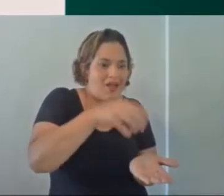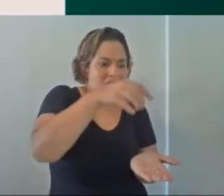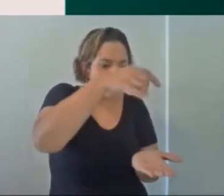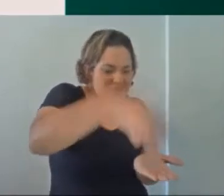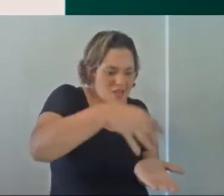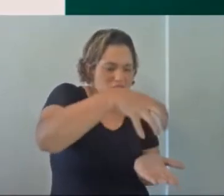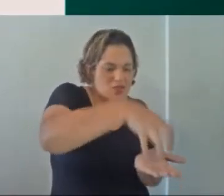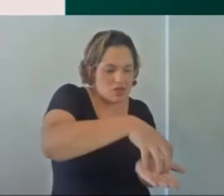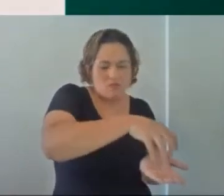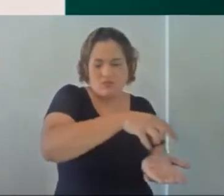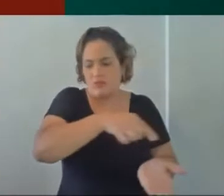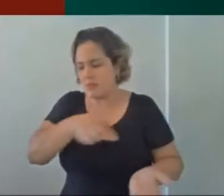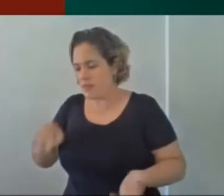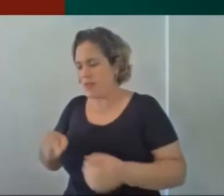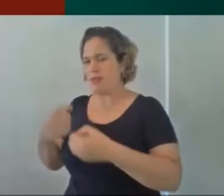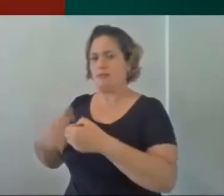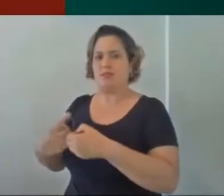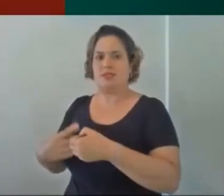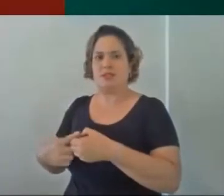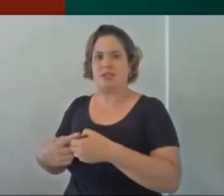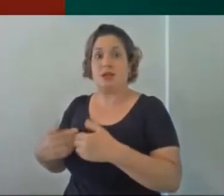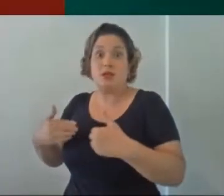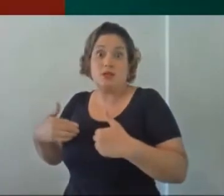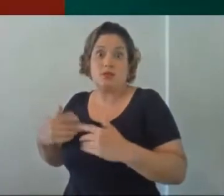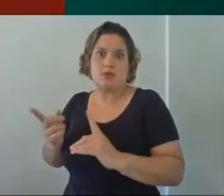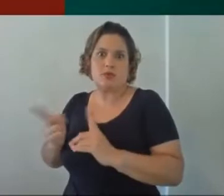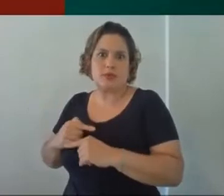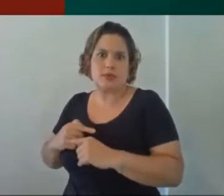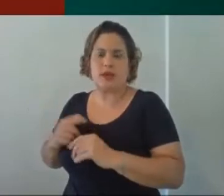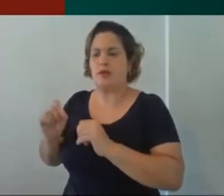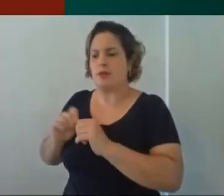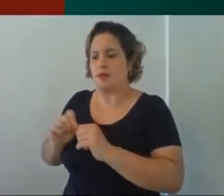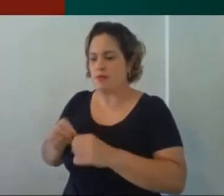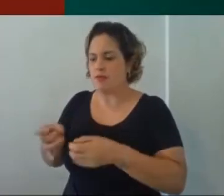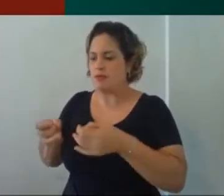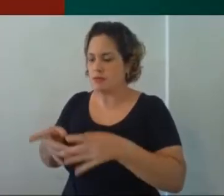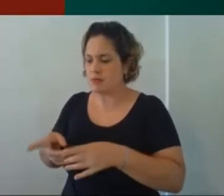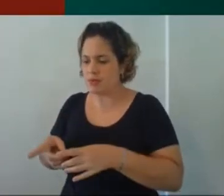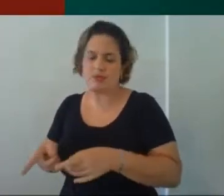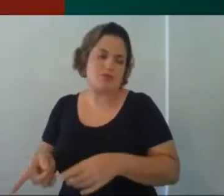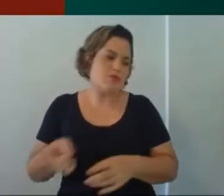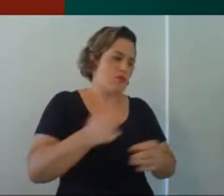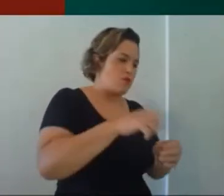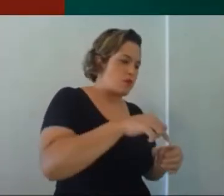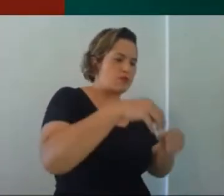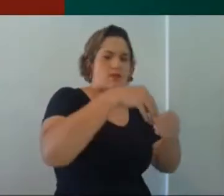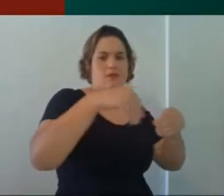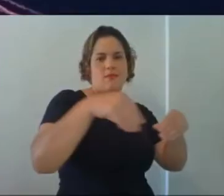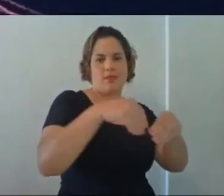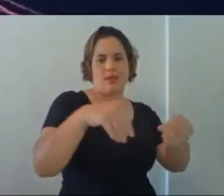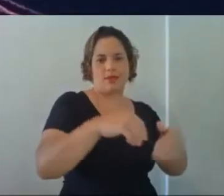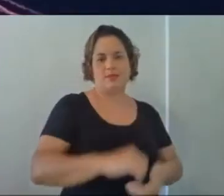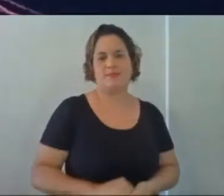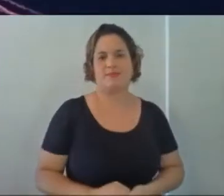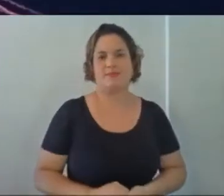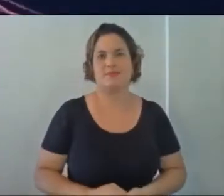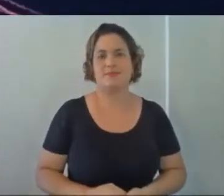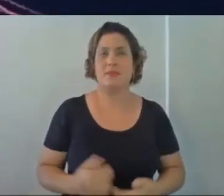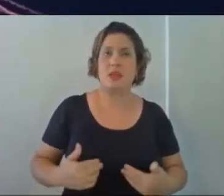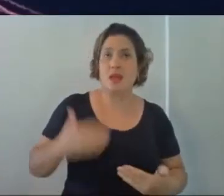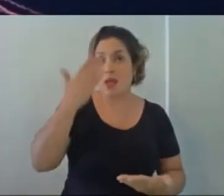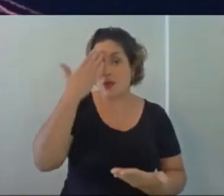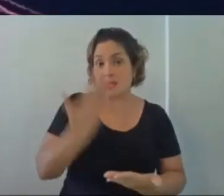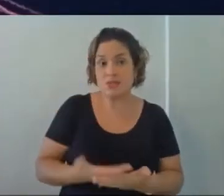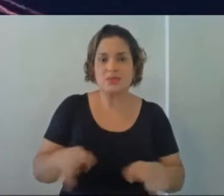da aldeia e vai para a cidade, né? Enquanto eu proponho o lugar de retorno à terra. Acredito que a